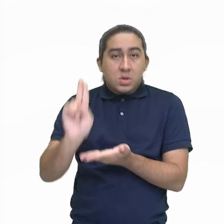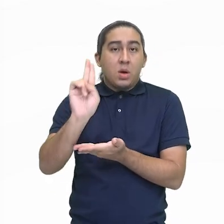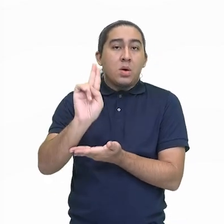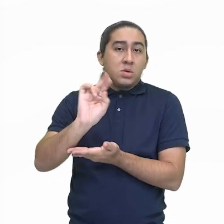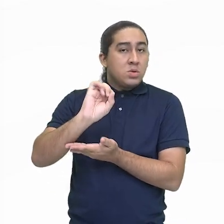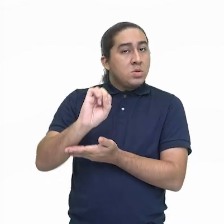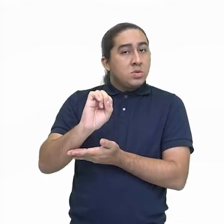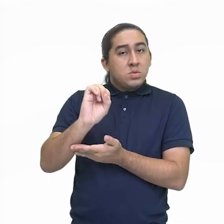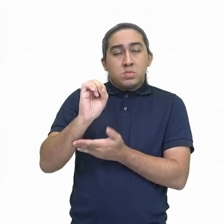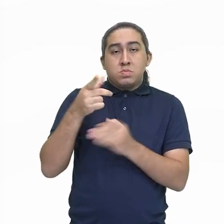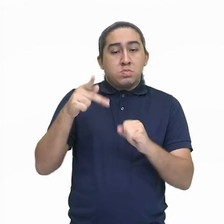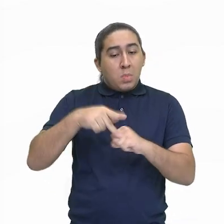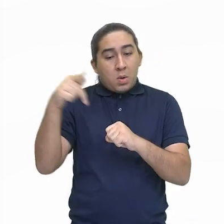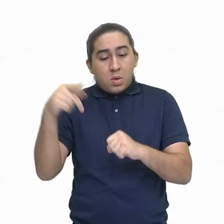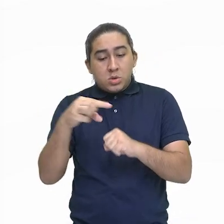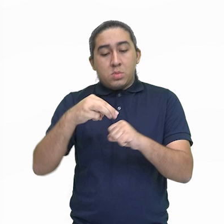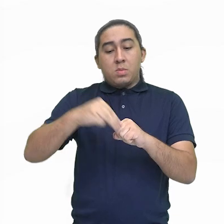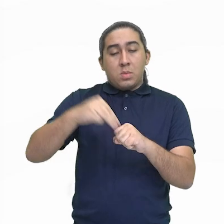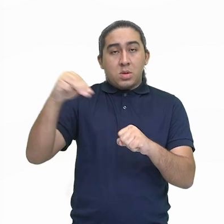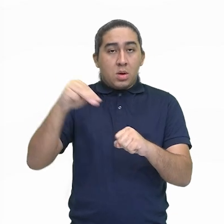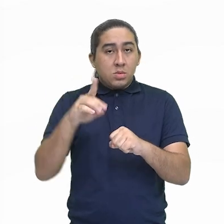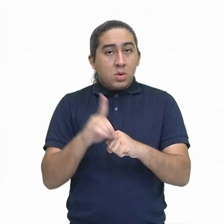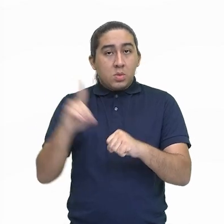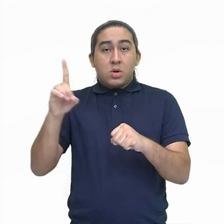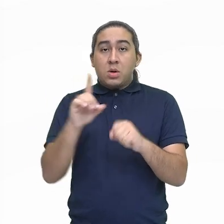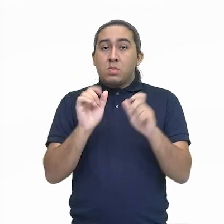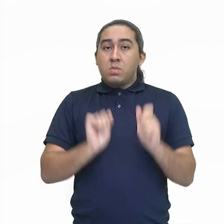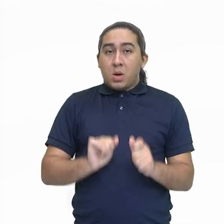se especializando. Então, tudo isso pode ser